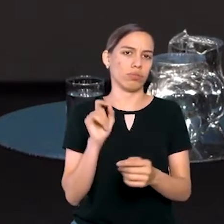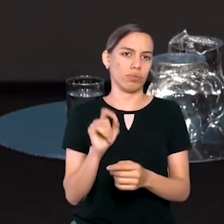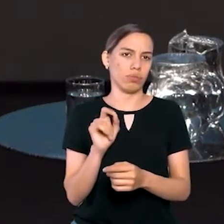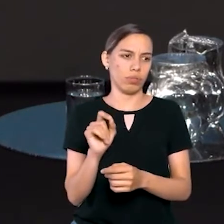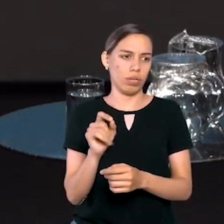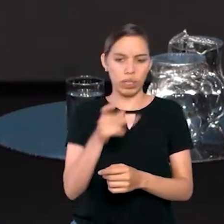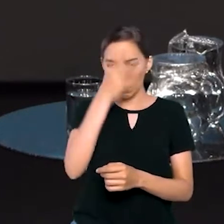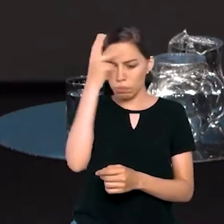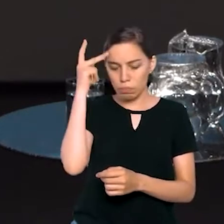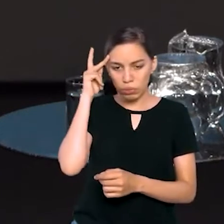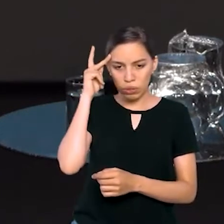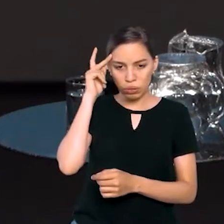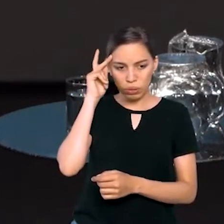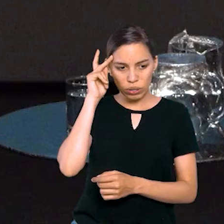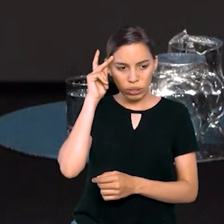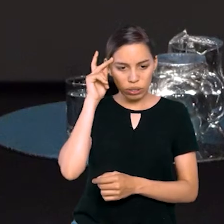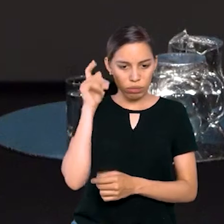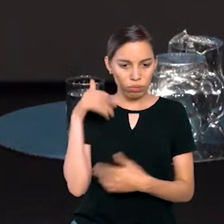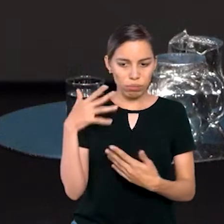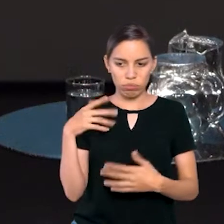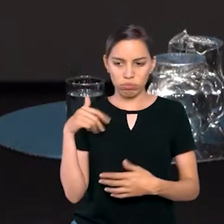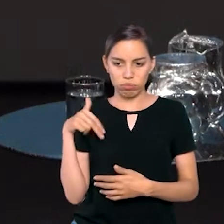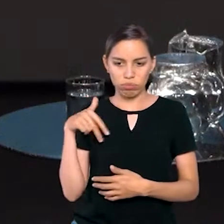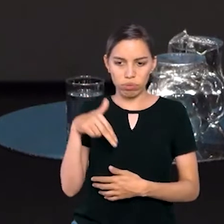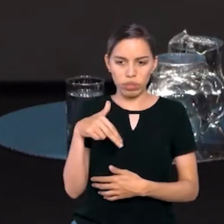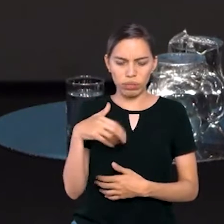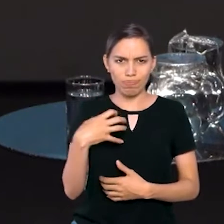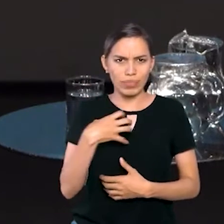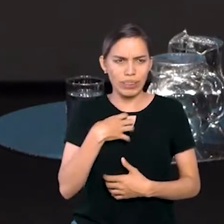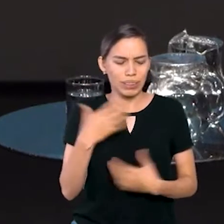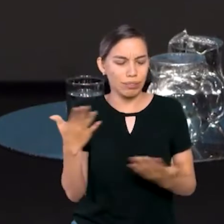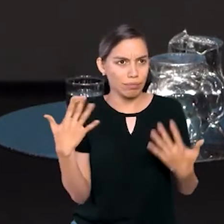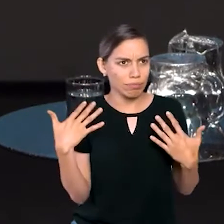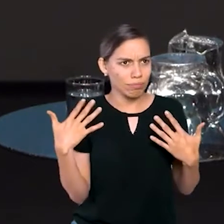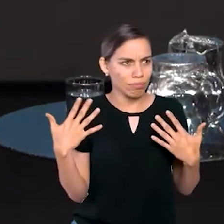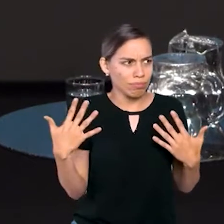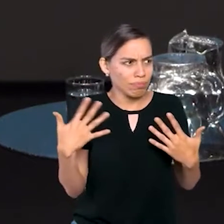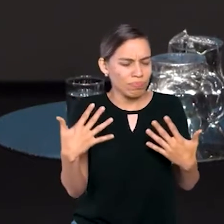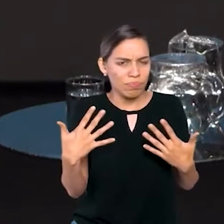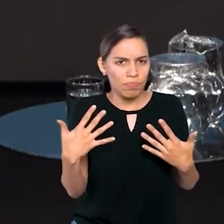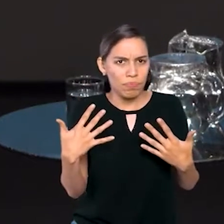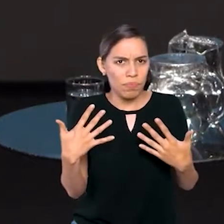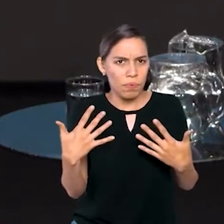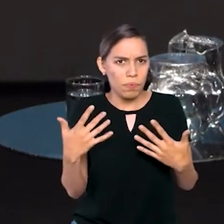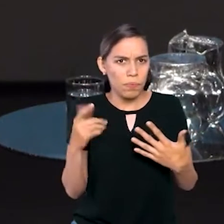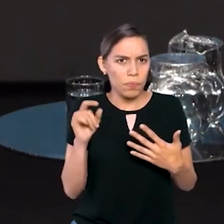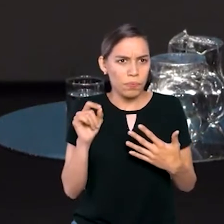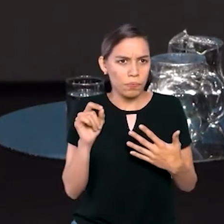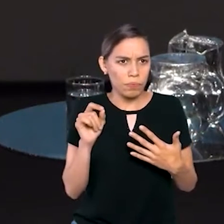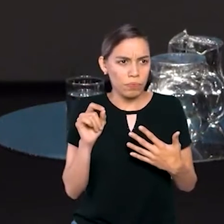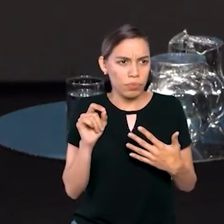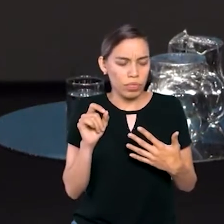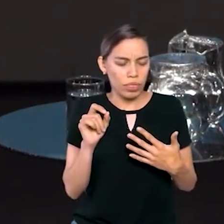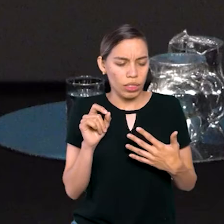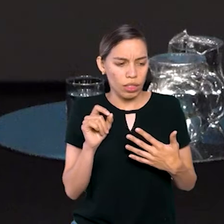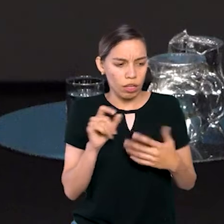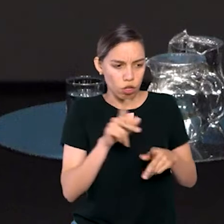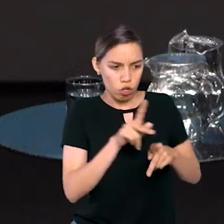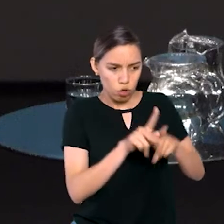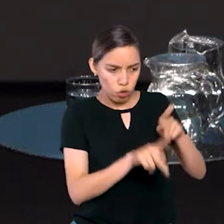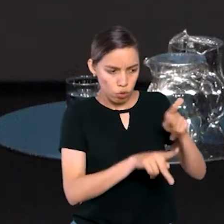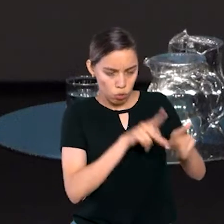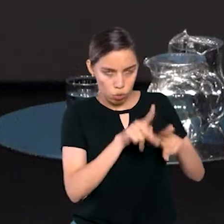nas calçadas. E a ideia de que esses povos que ficaram